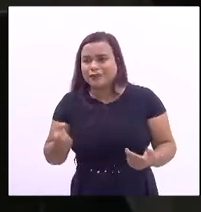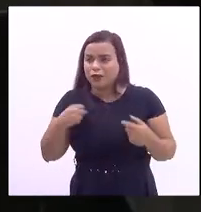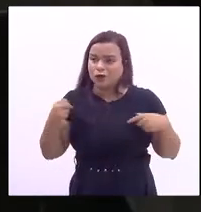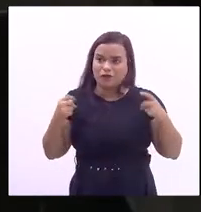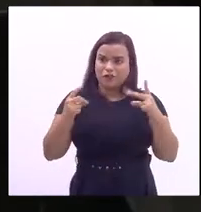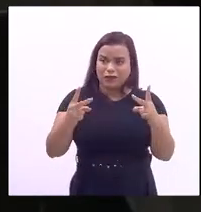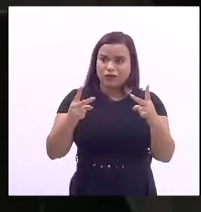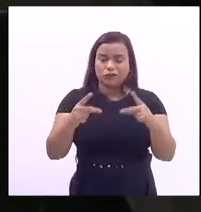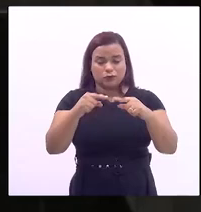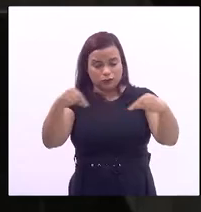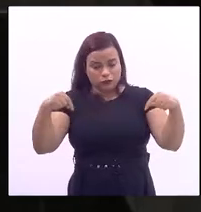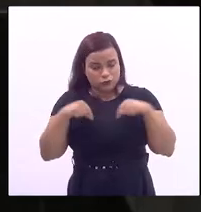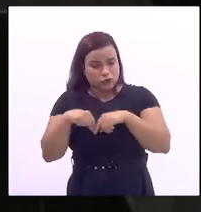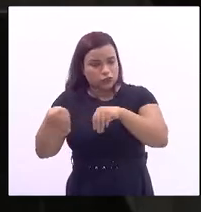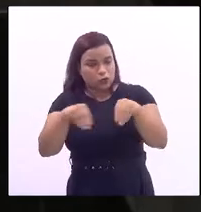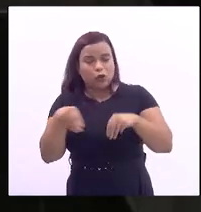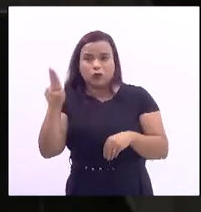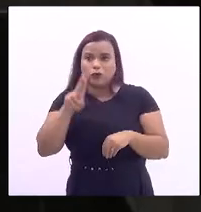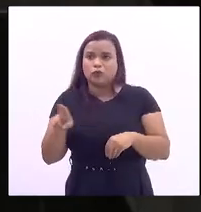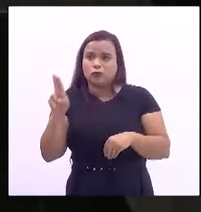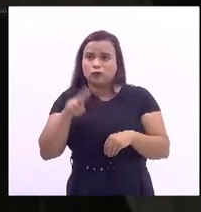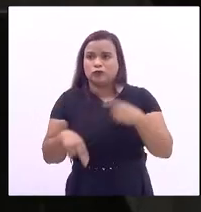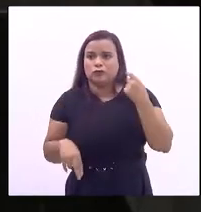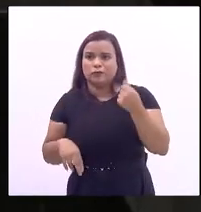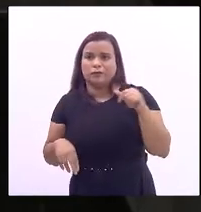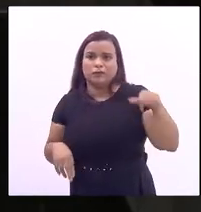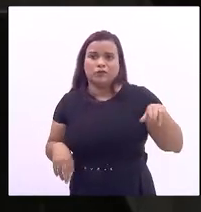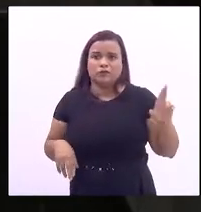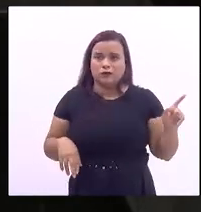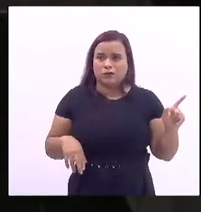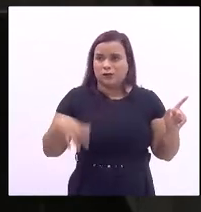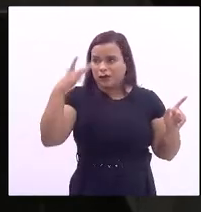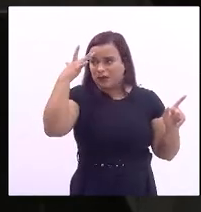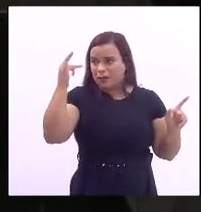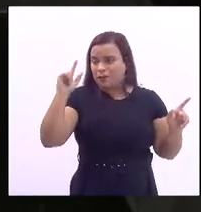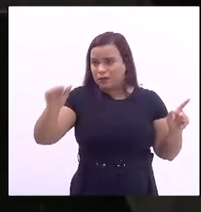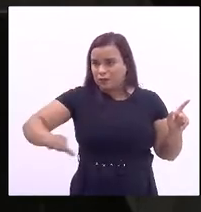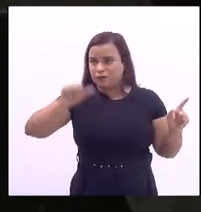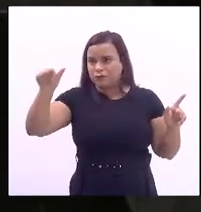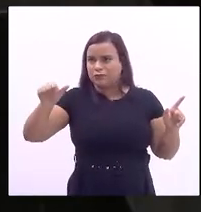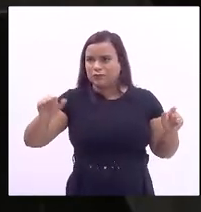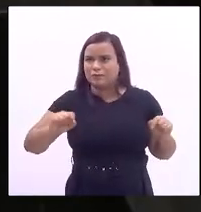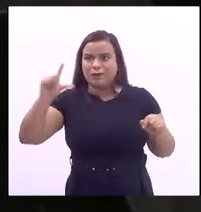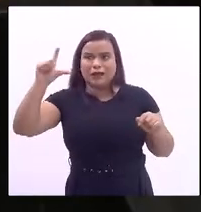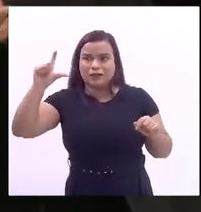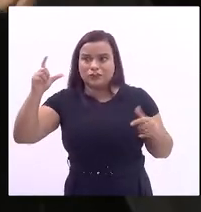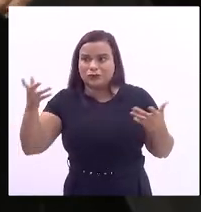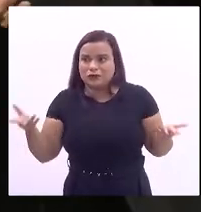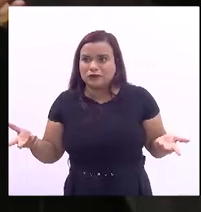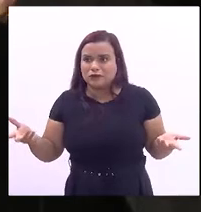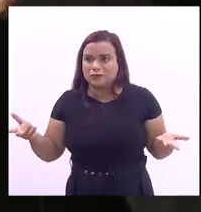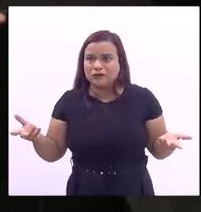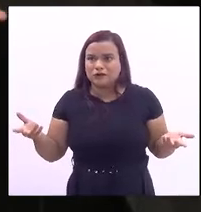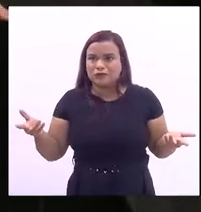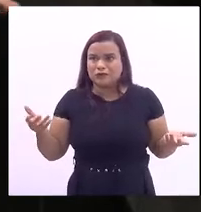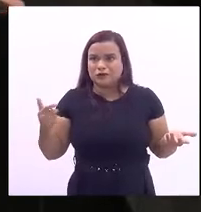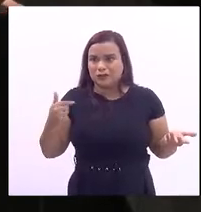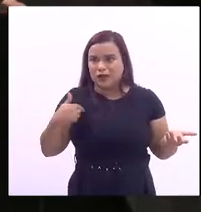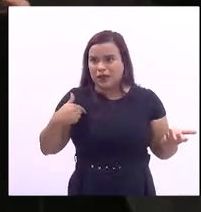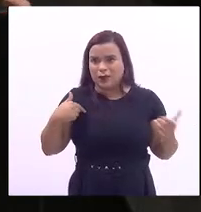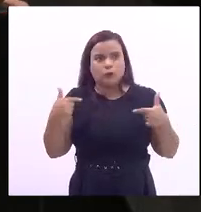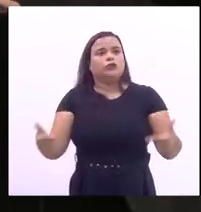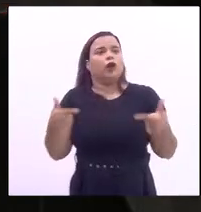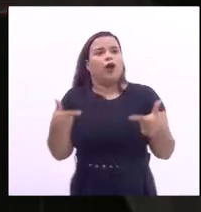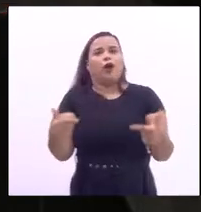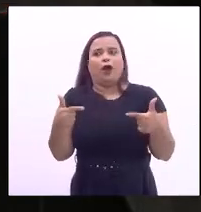imóvel com uso de solo x e depois da manhã ele passa a ser y a maior eu tirei a sorte